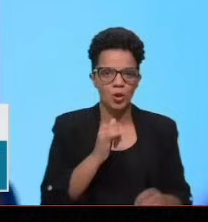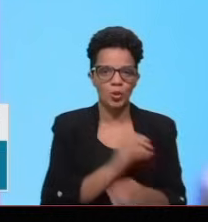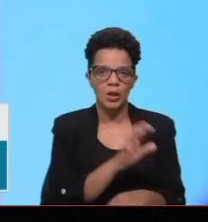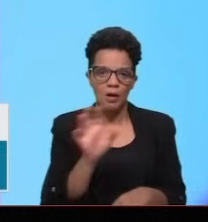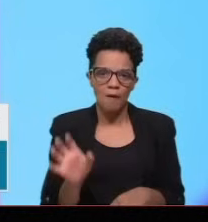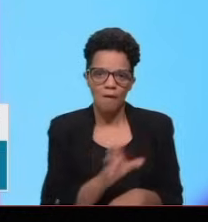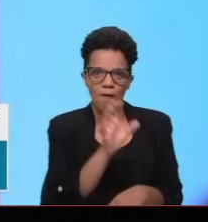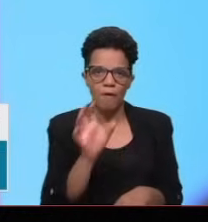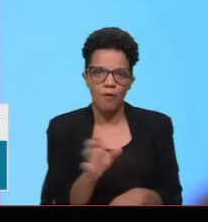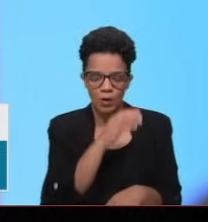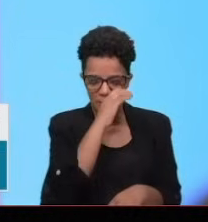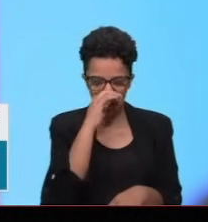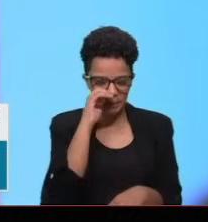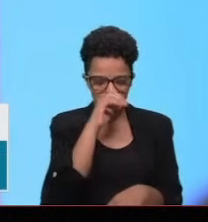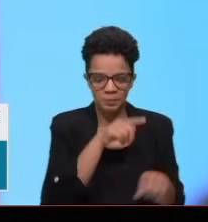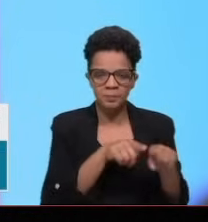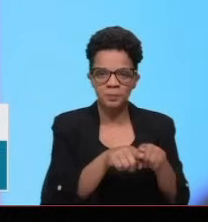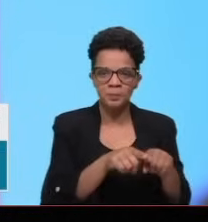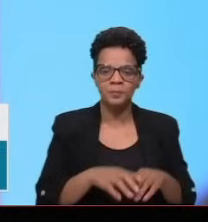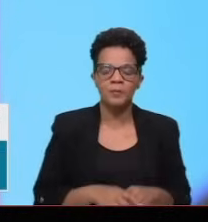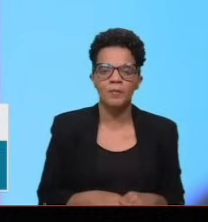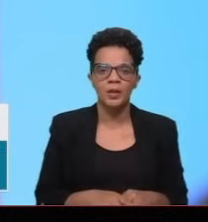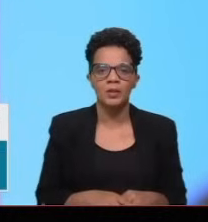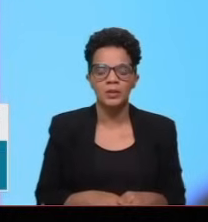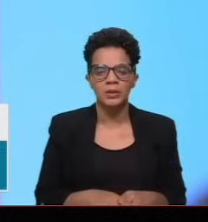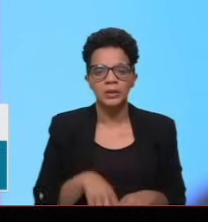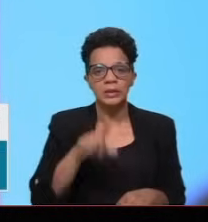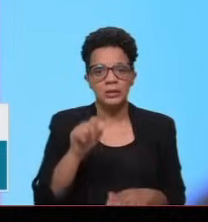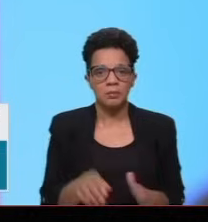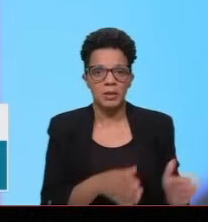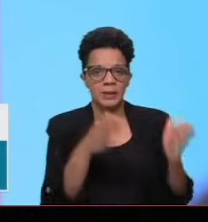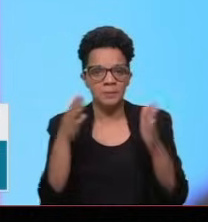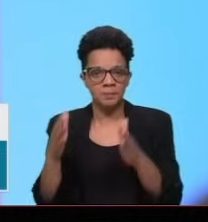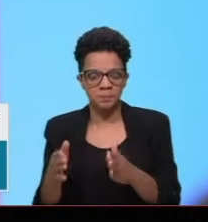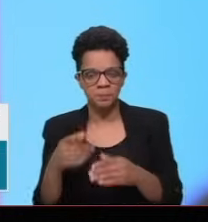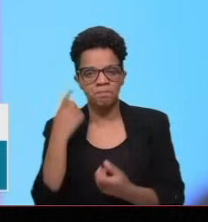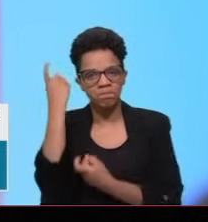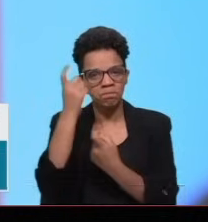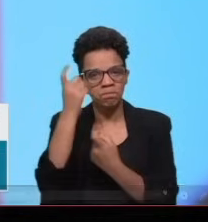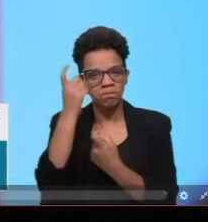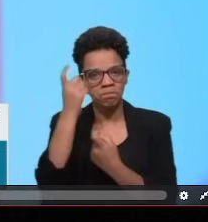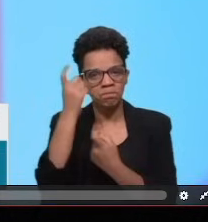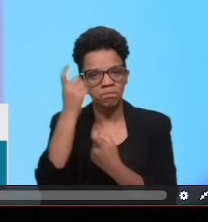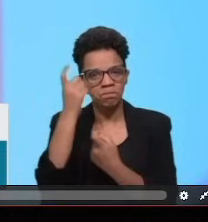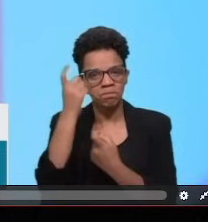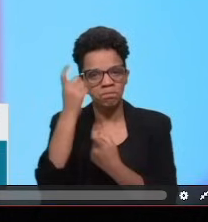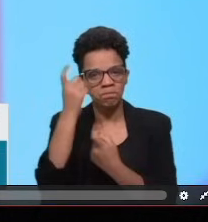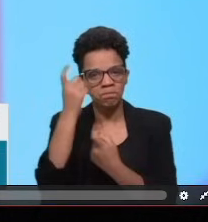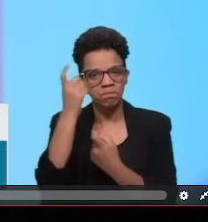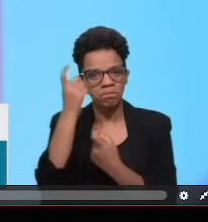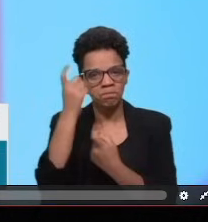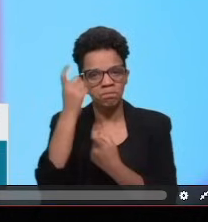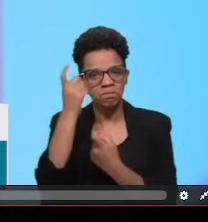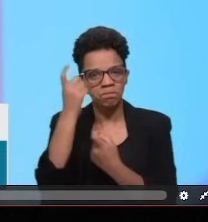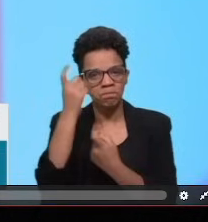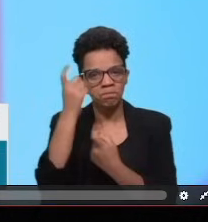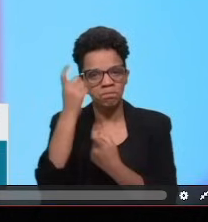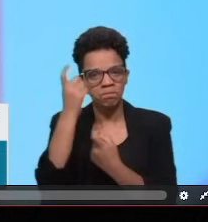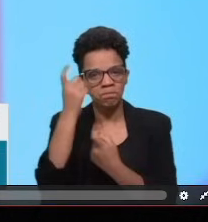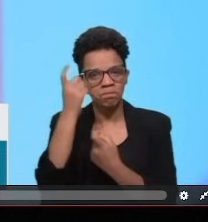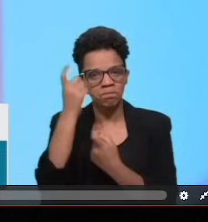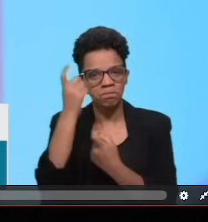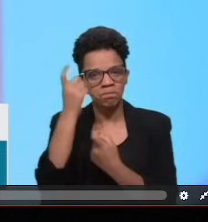olh para estas políticas mas temos também sobretudo que pensar eu pessoalmente não votava numa pessoa que se chama